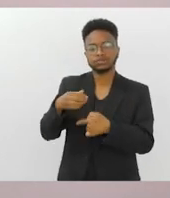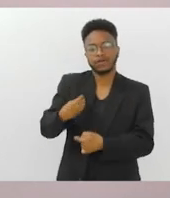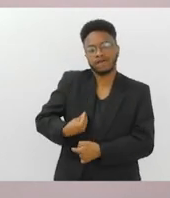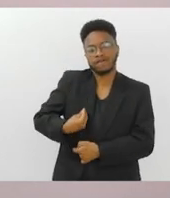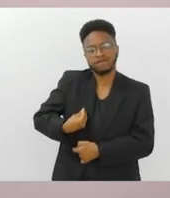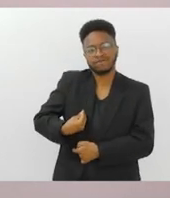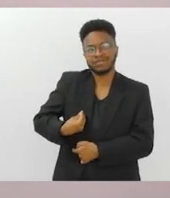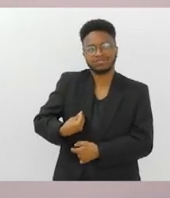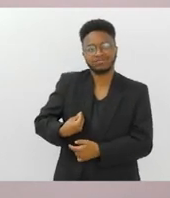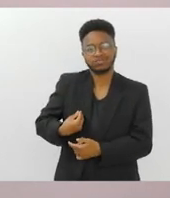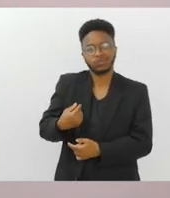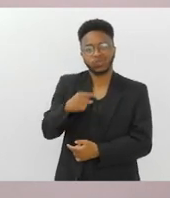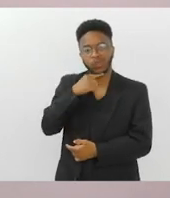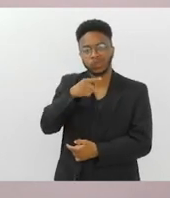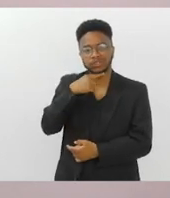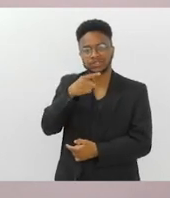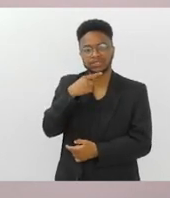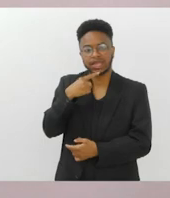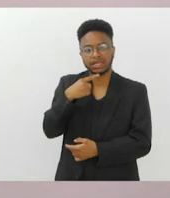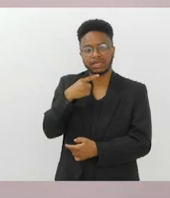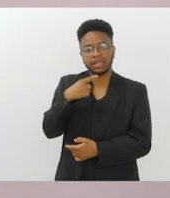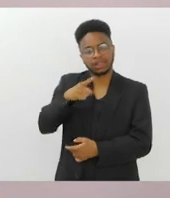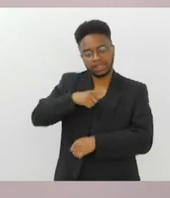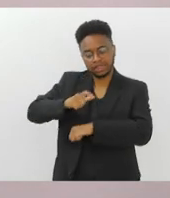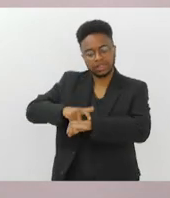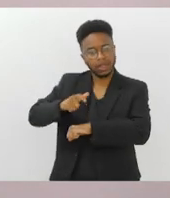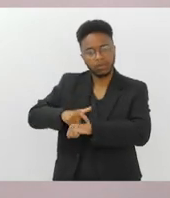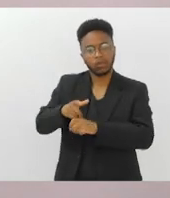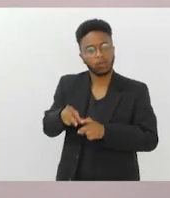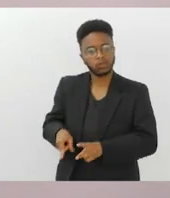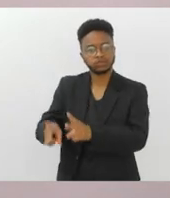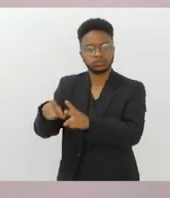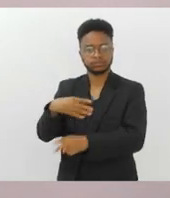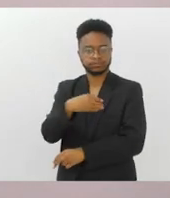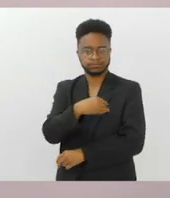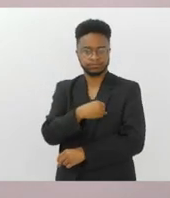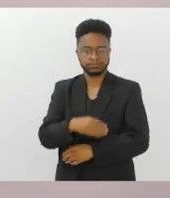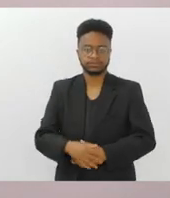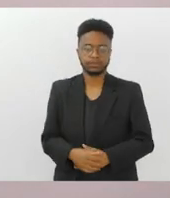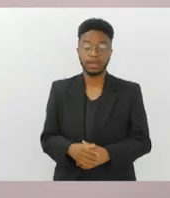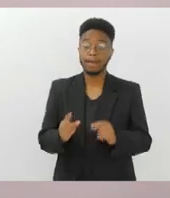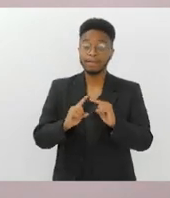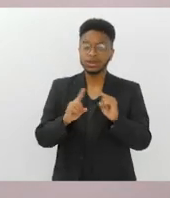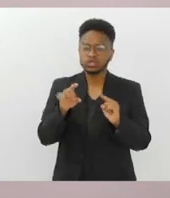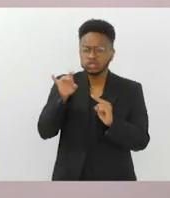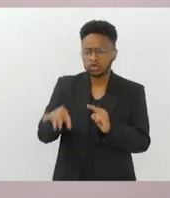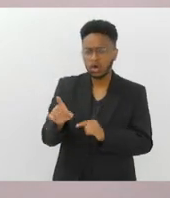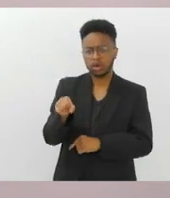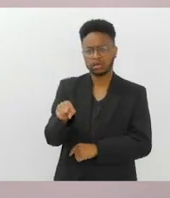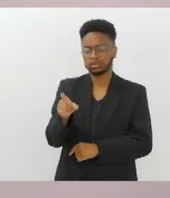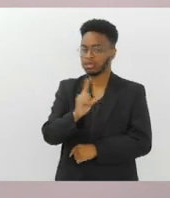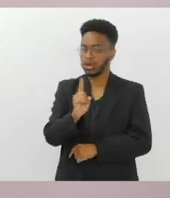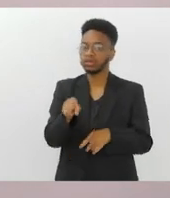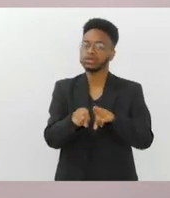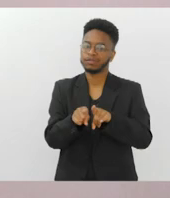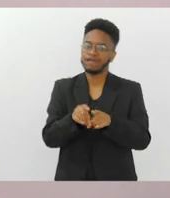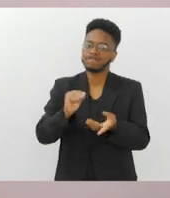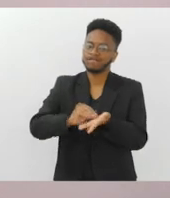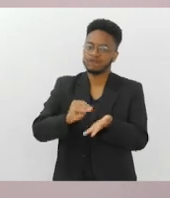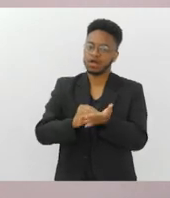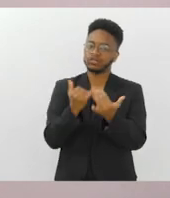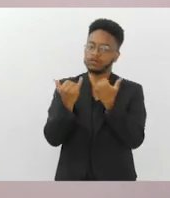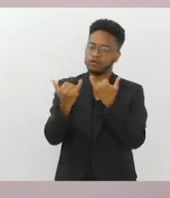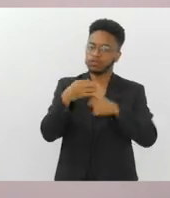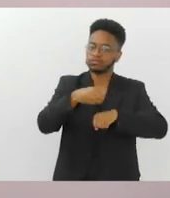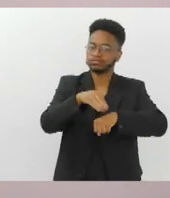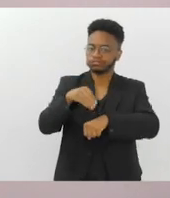em que não dispõem das condições para seguirem com a amamentação. Mas não só isso, pela falta de informação também,